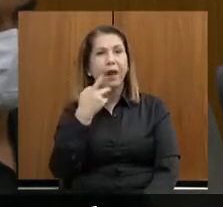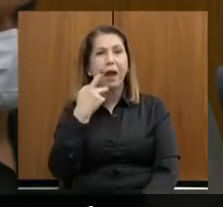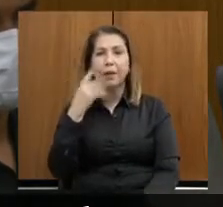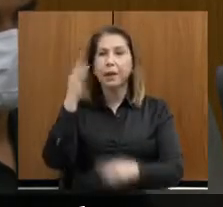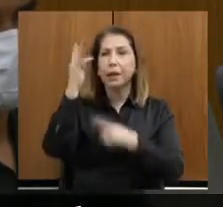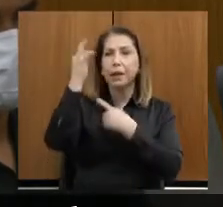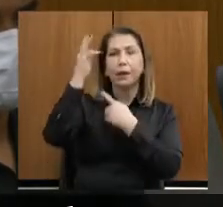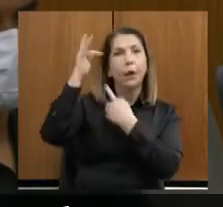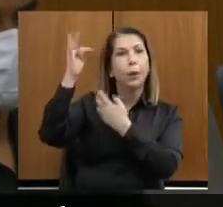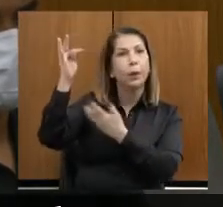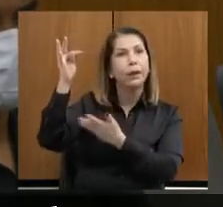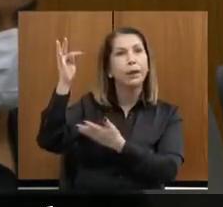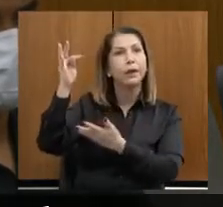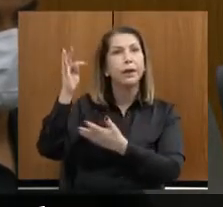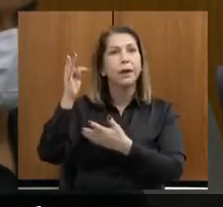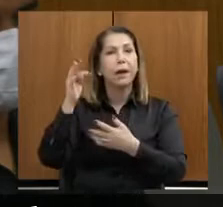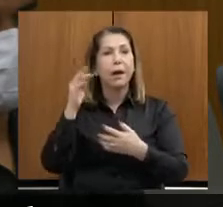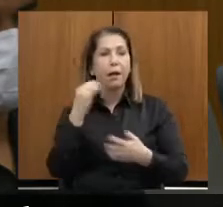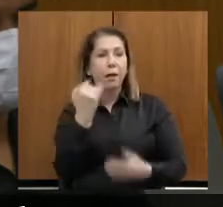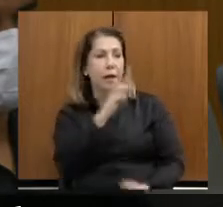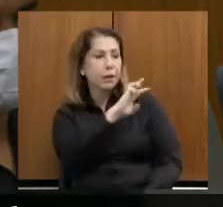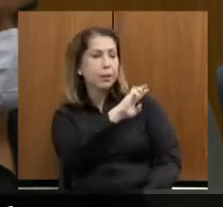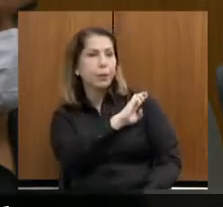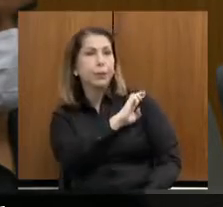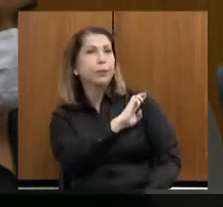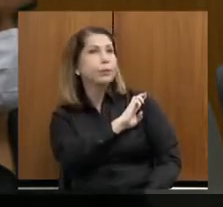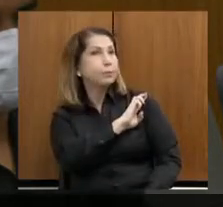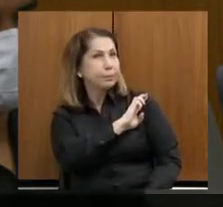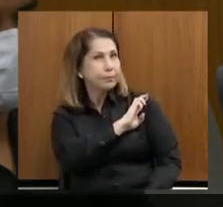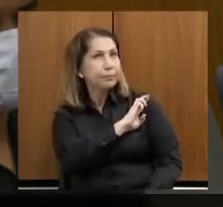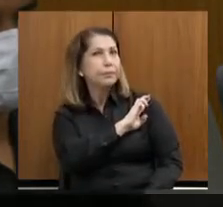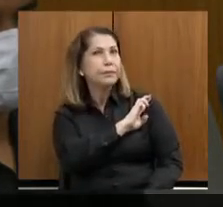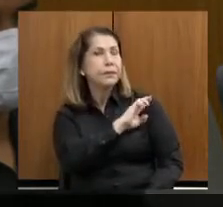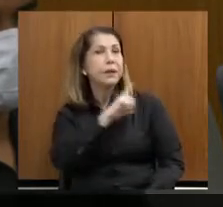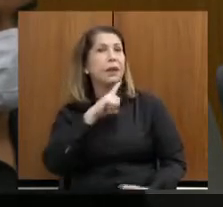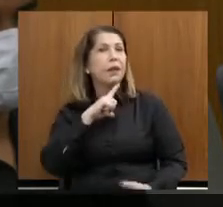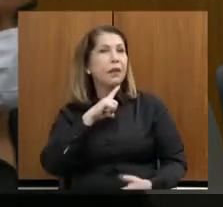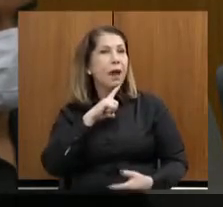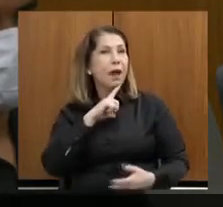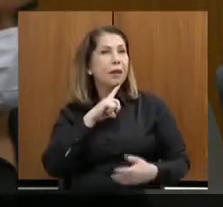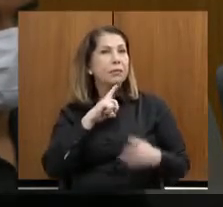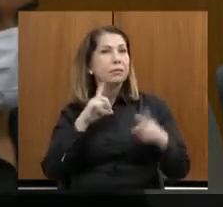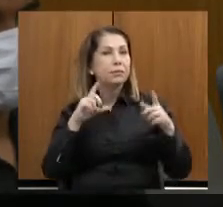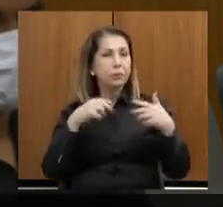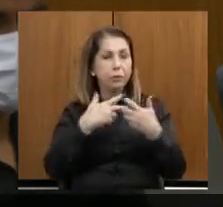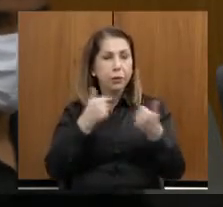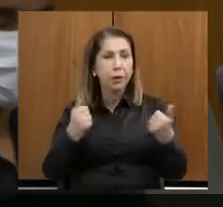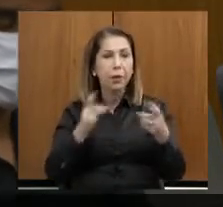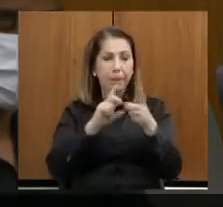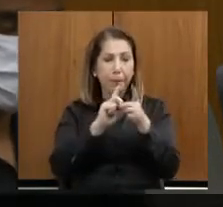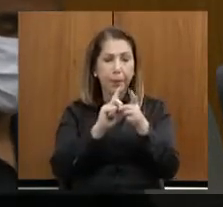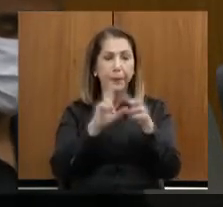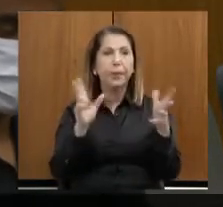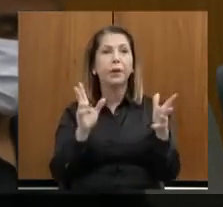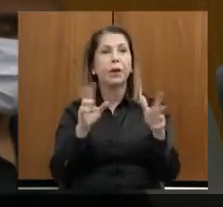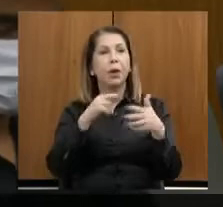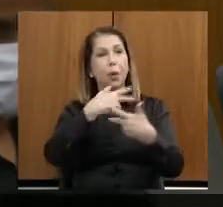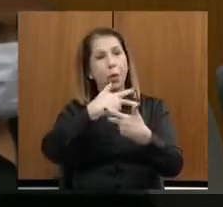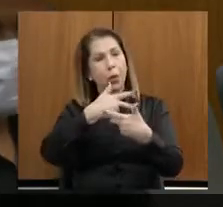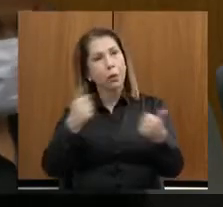teoria nós falamos de papéis nós falamos de burocracia e de desburocratização